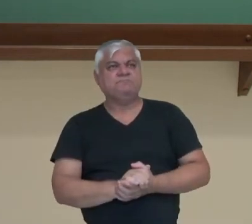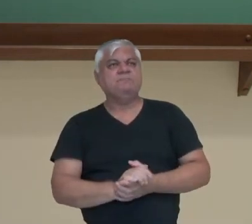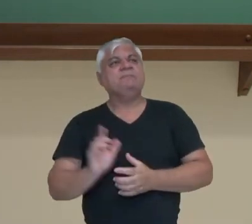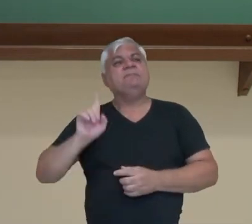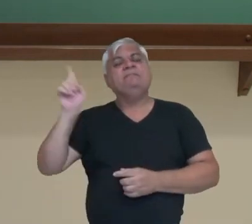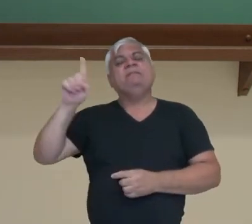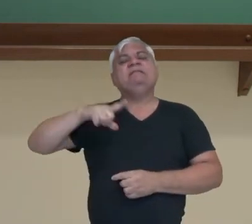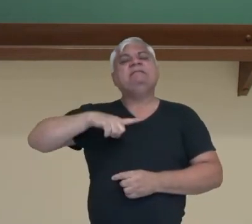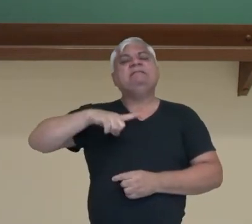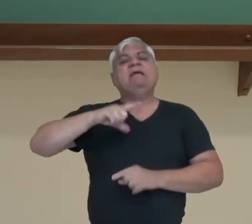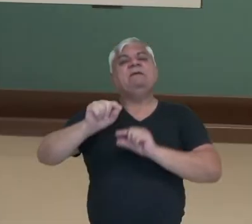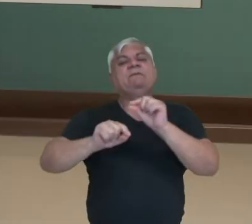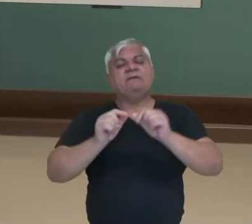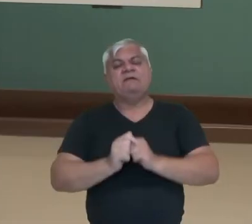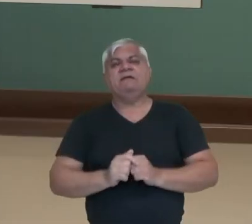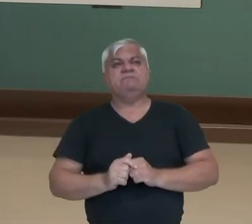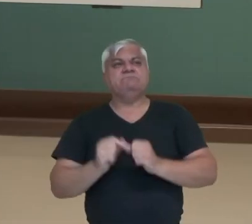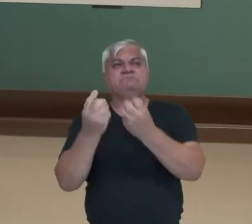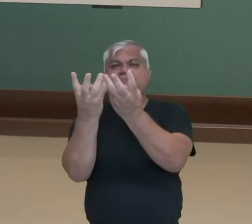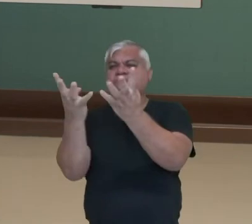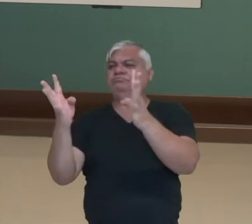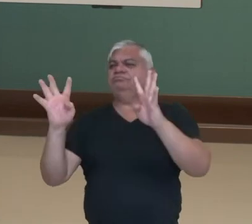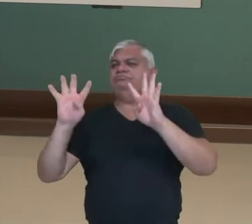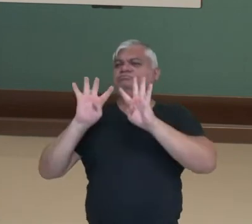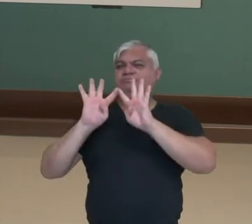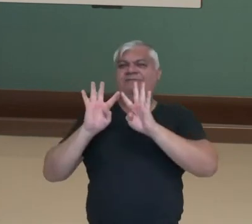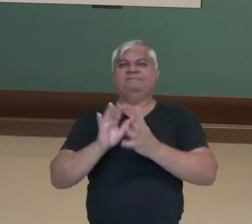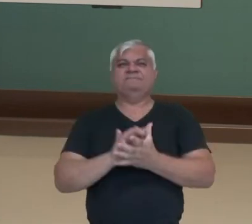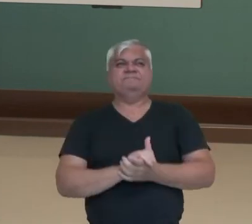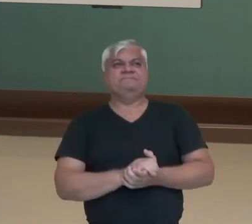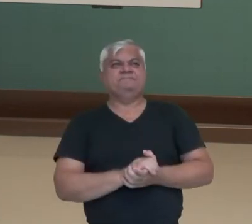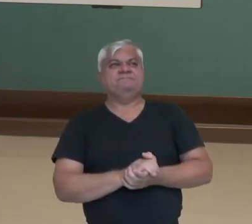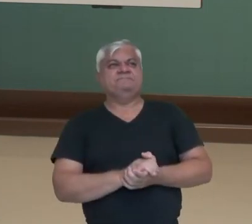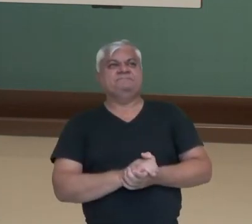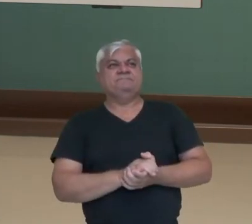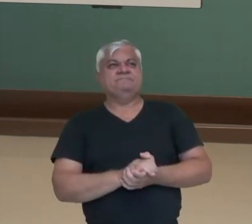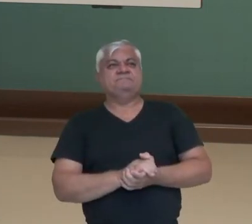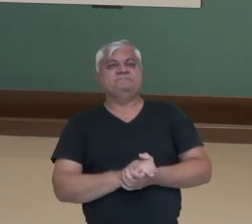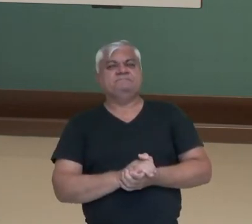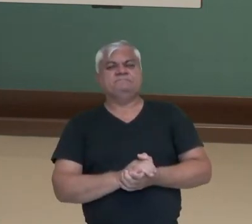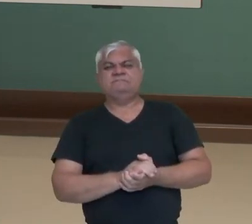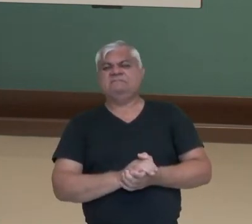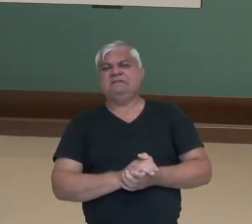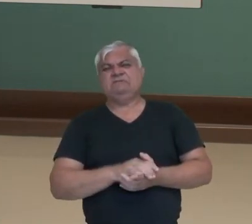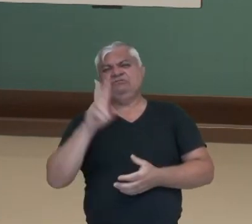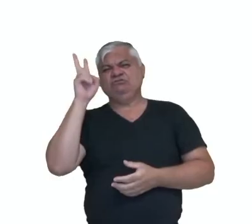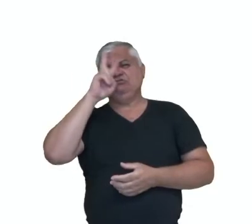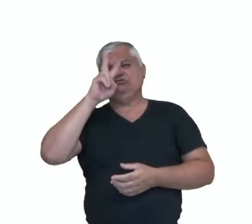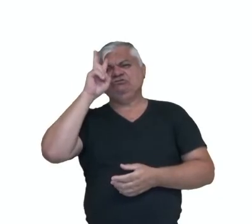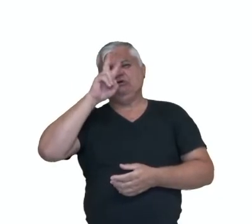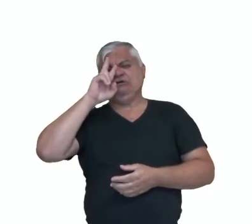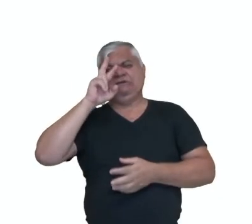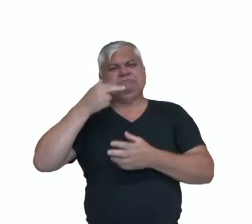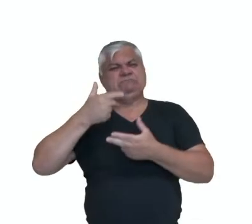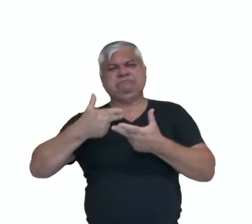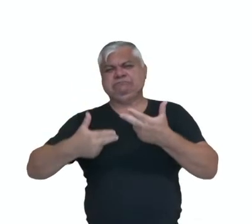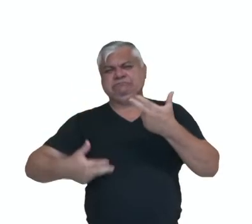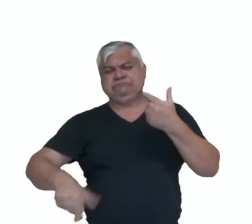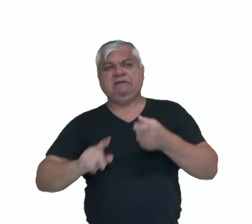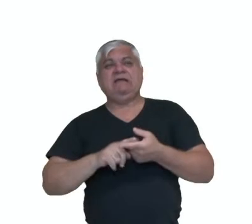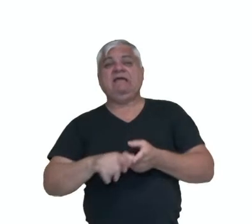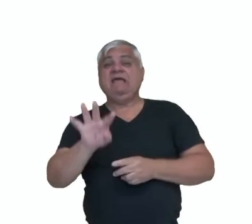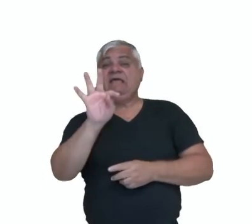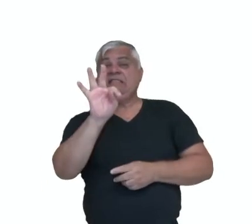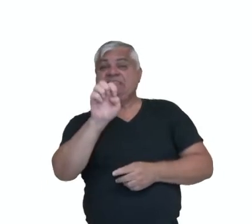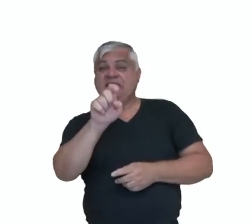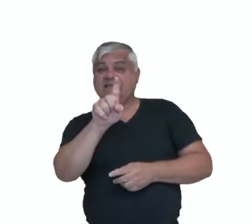Que, enfim, os heróis semideuses aí. E várias outras histórias, por exemplo, Teseu,